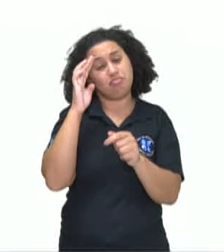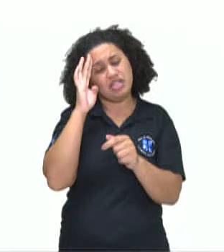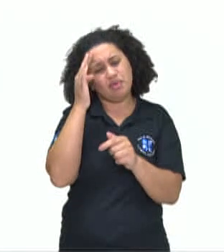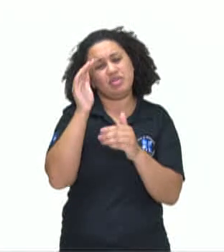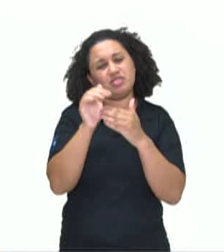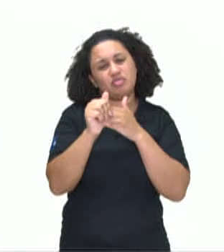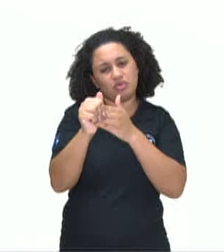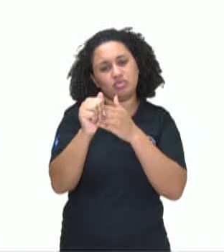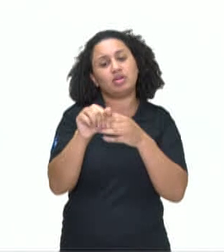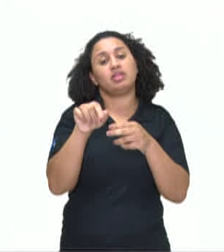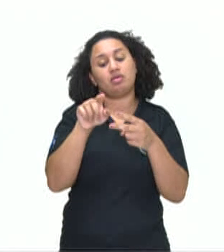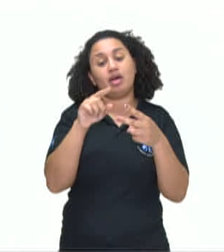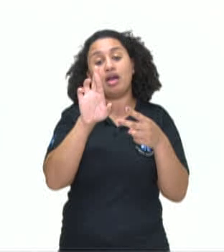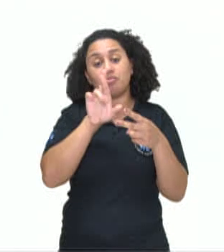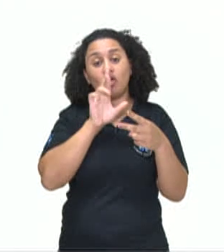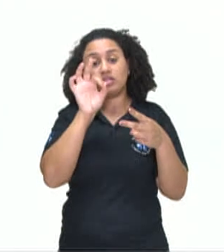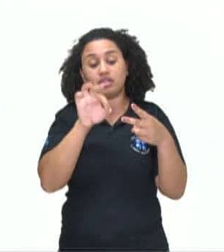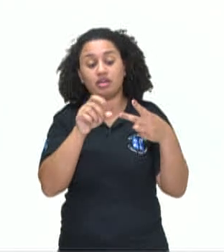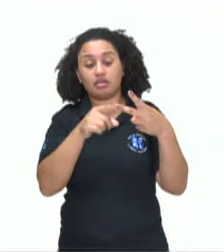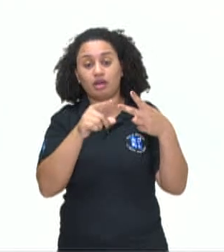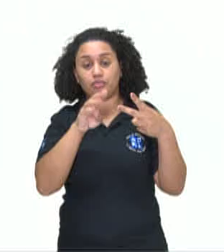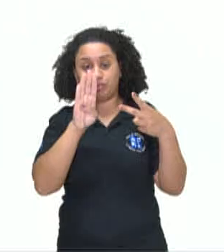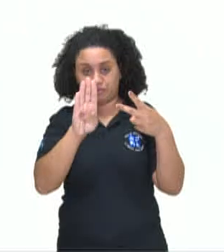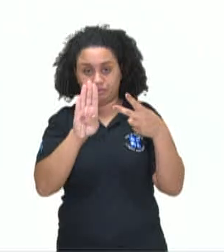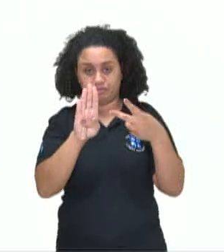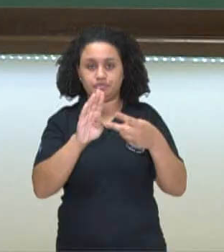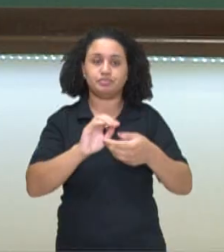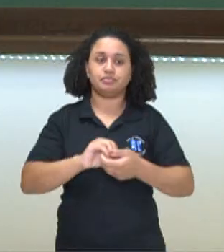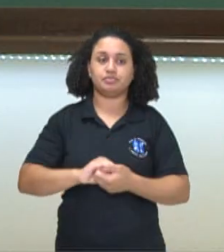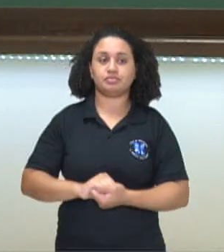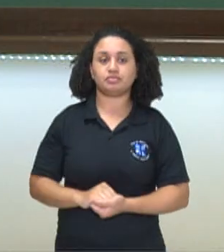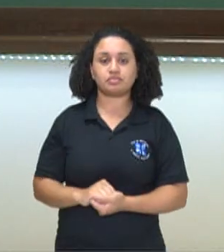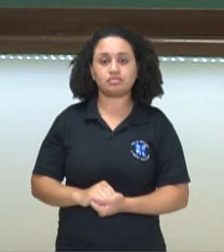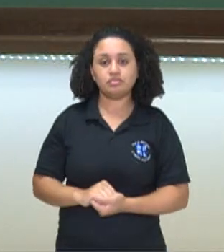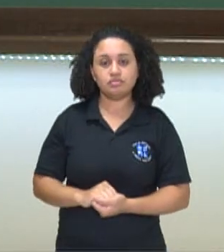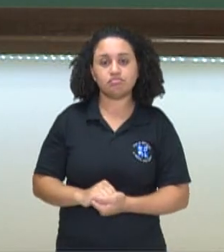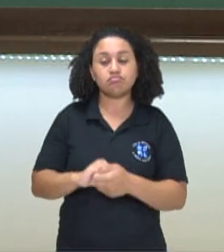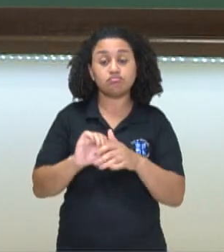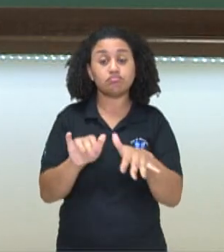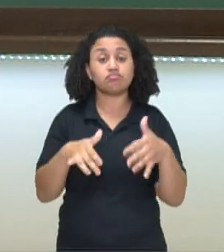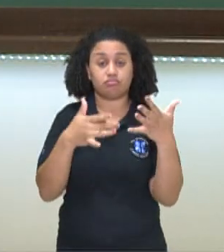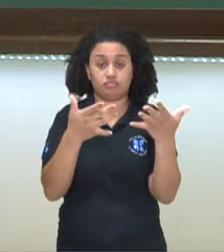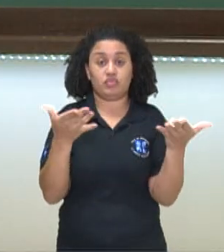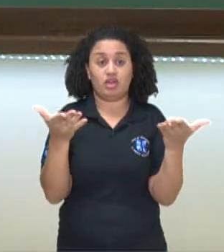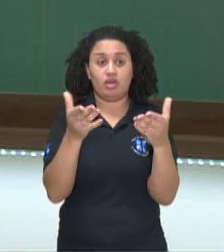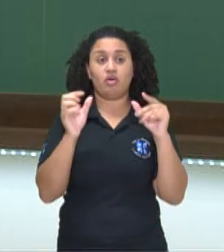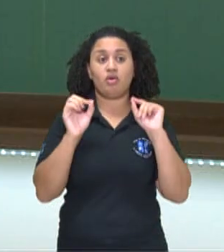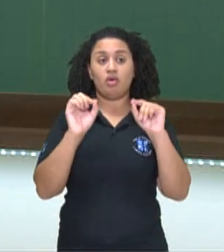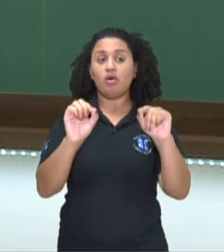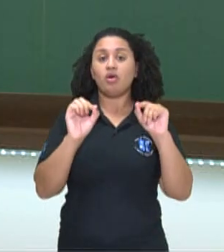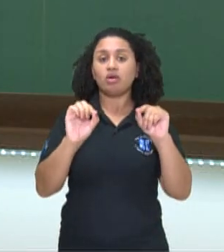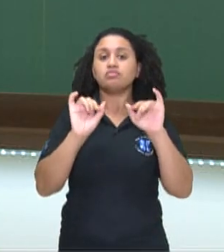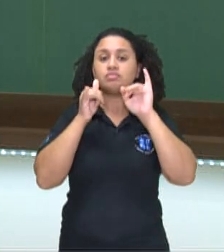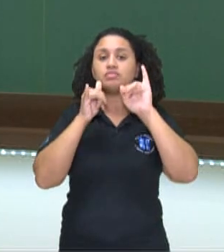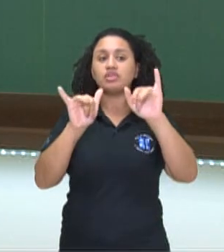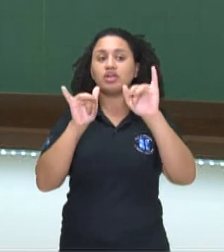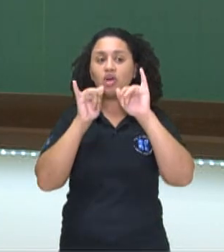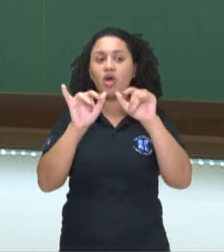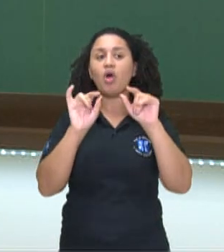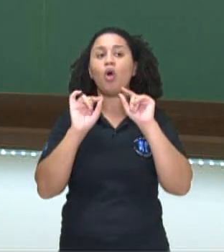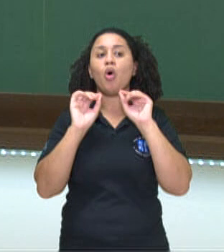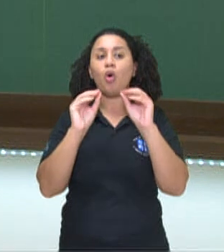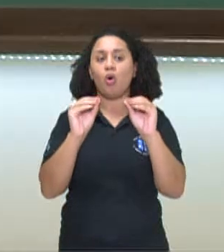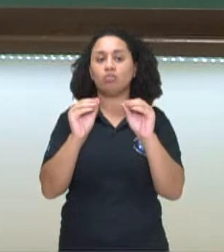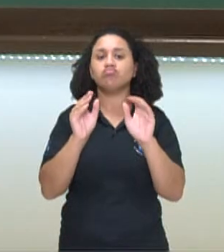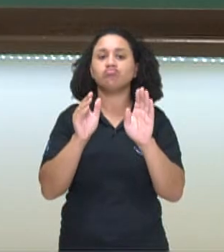Essa seria a resposta mais adequada aqui nessa questão. Bom, agora vamos falar da utilização por indução,